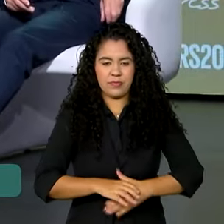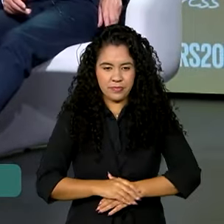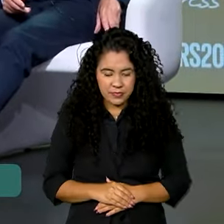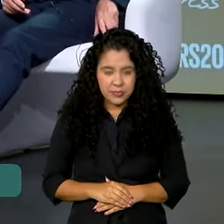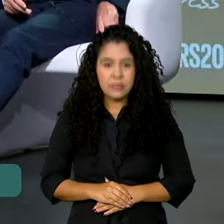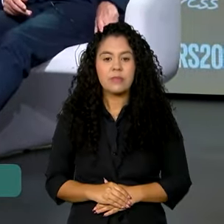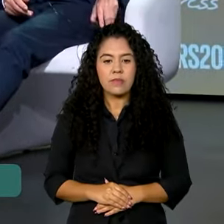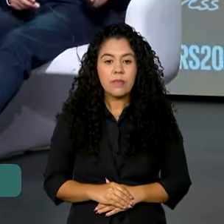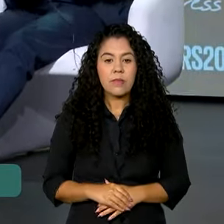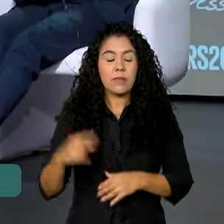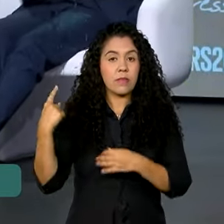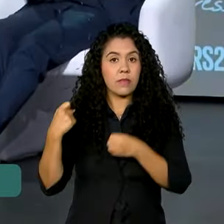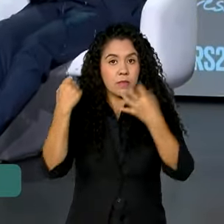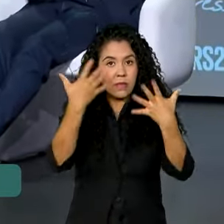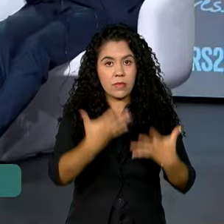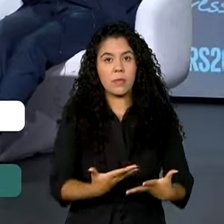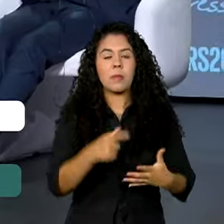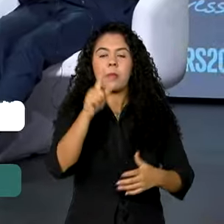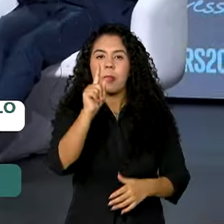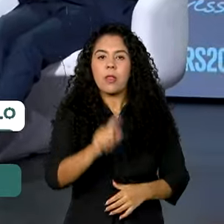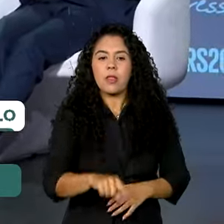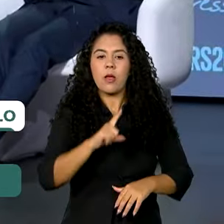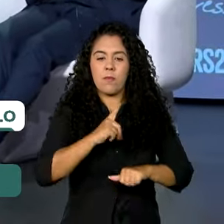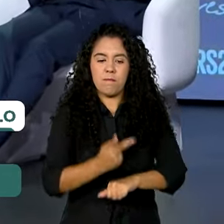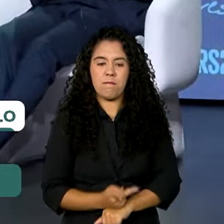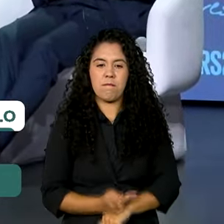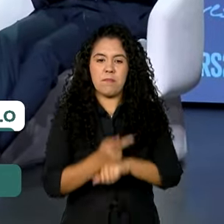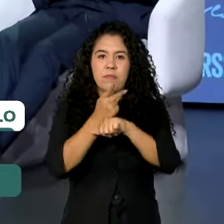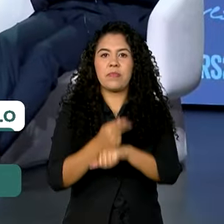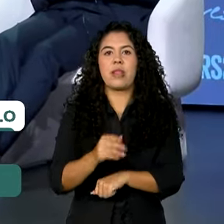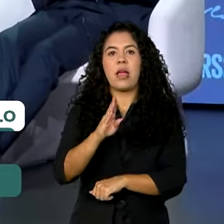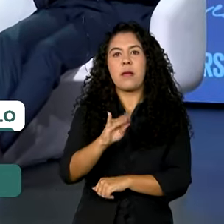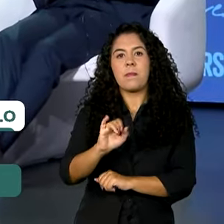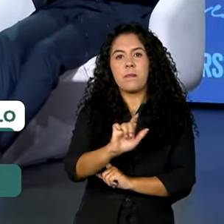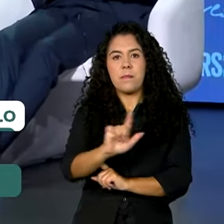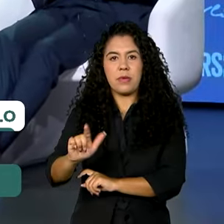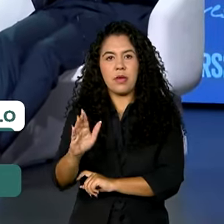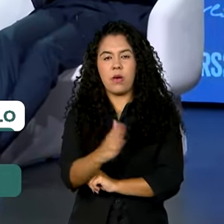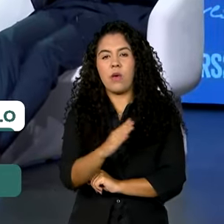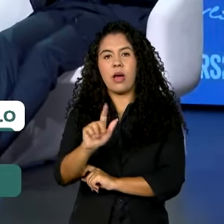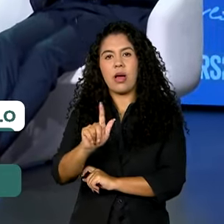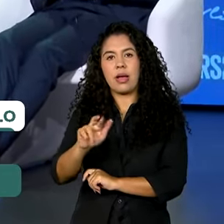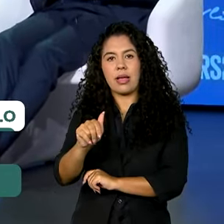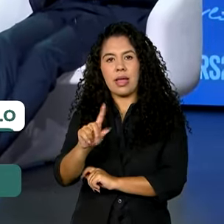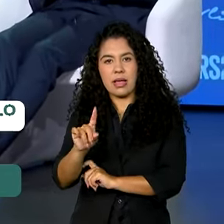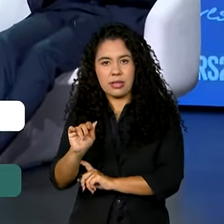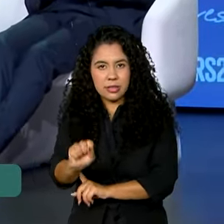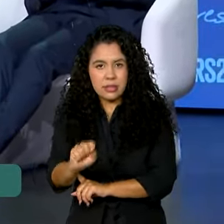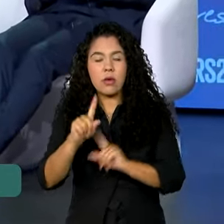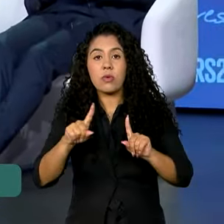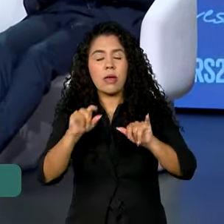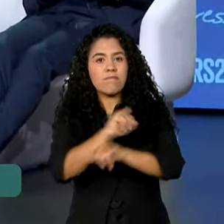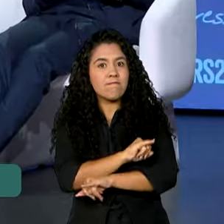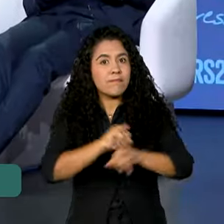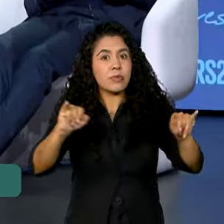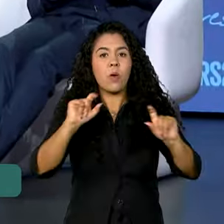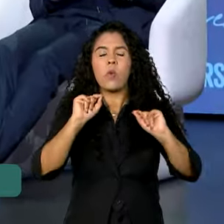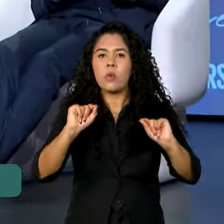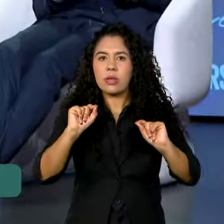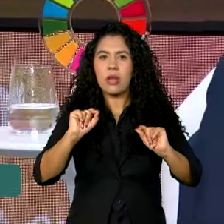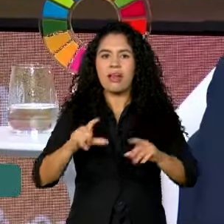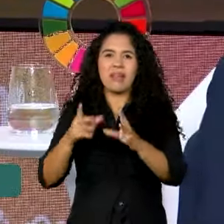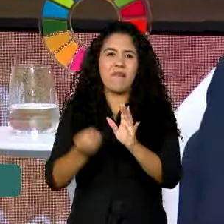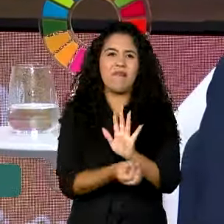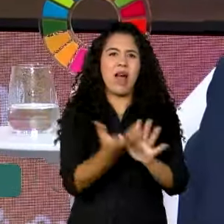reconhecimento veio da Fundação Bill e Melinda Gates, que premiou o presidente por destacar um problema mundial que afeta milhões de